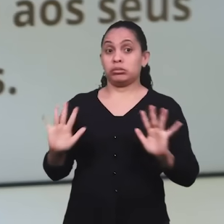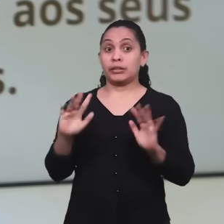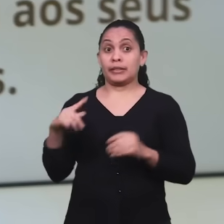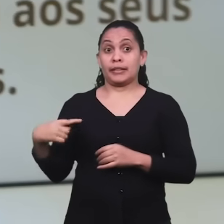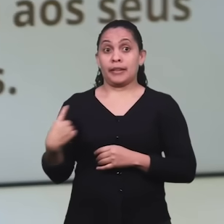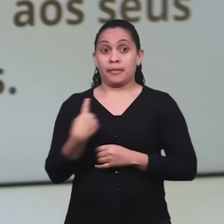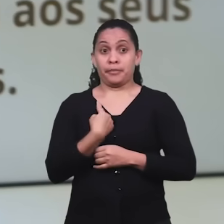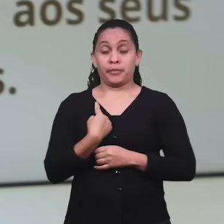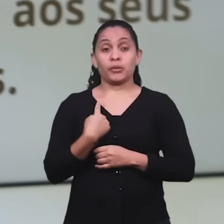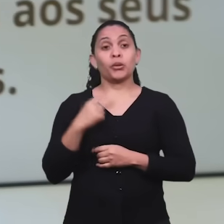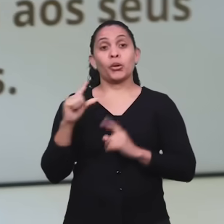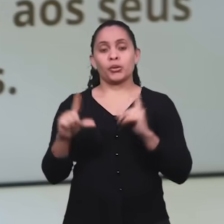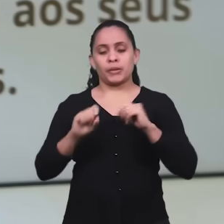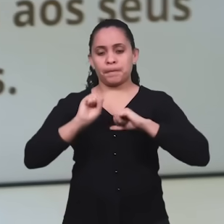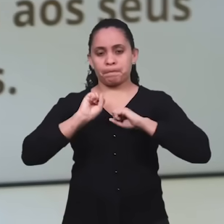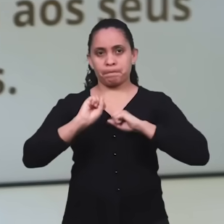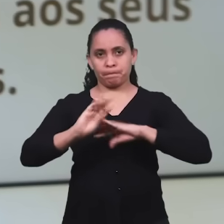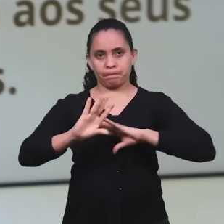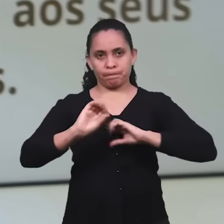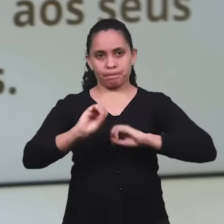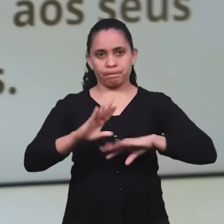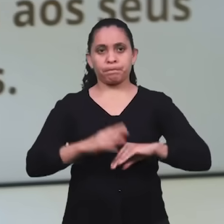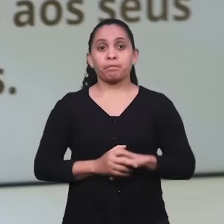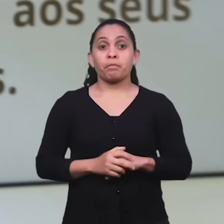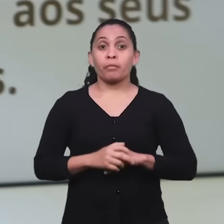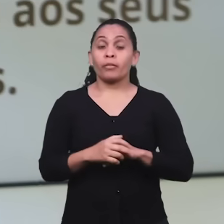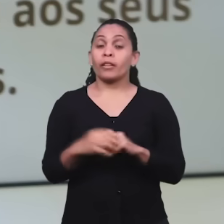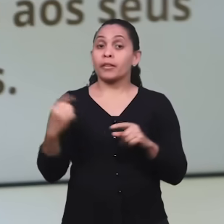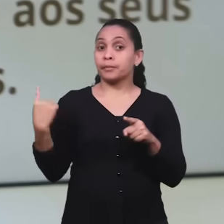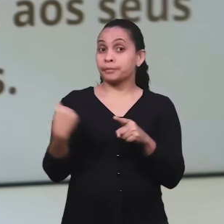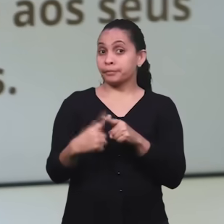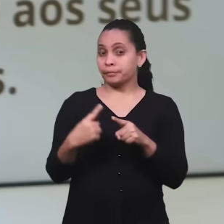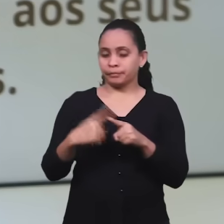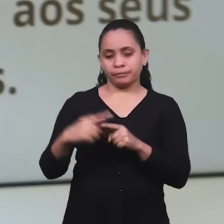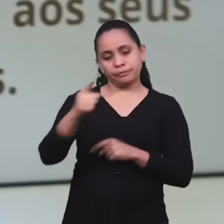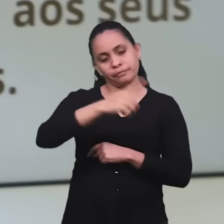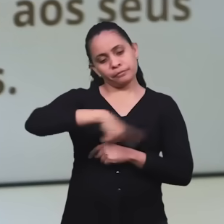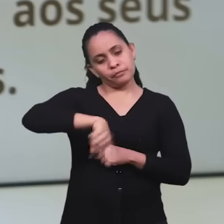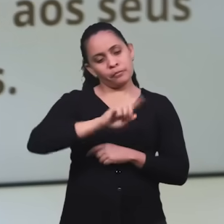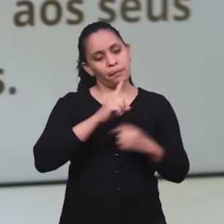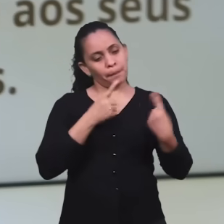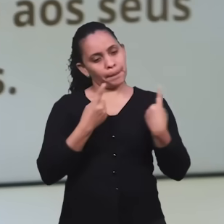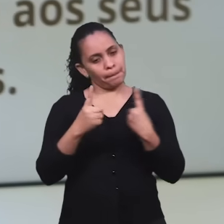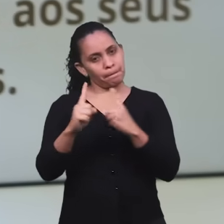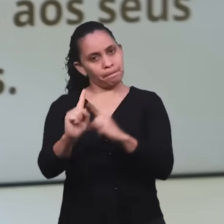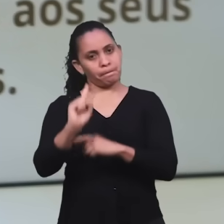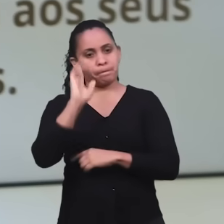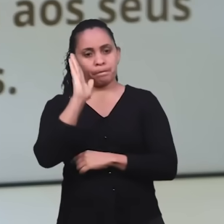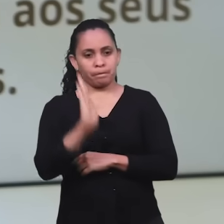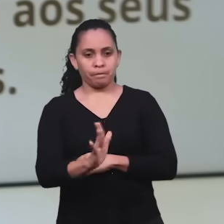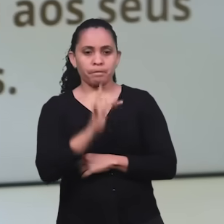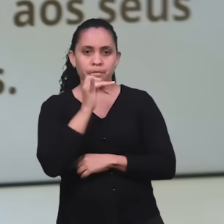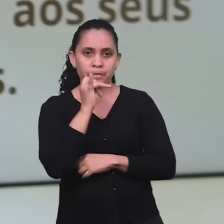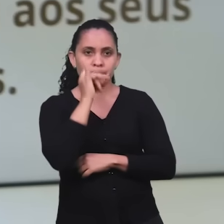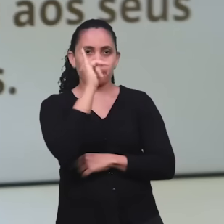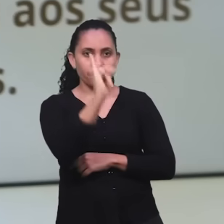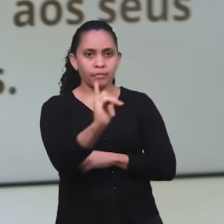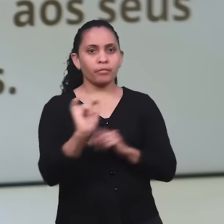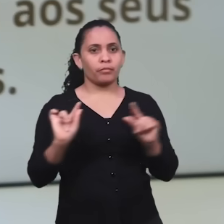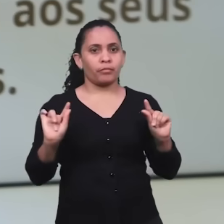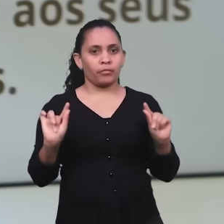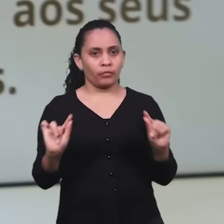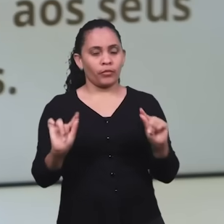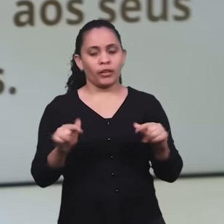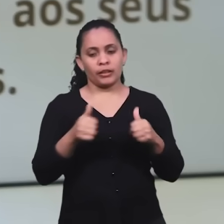tem para nós desde já um ensino. Porque os discípulos, como eu já mencionei, eram